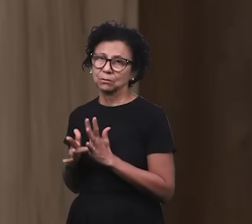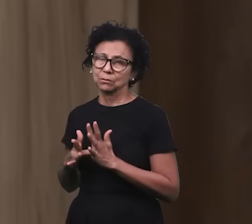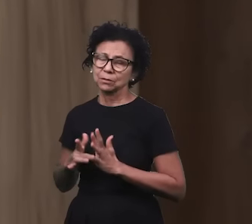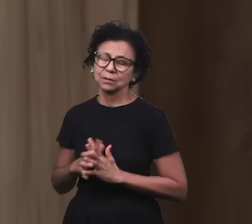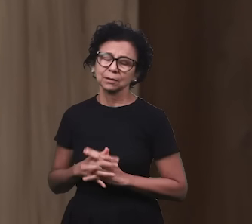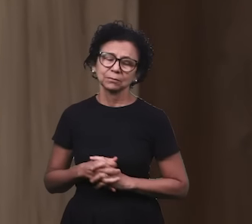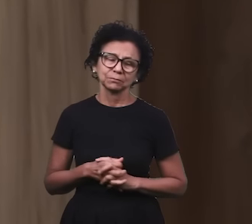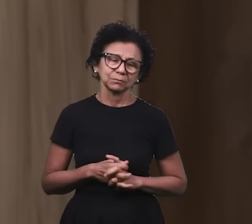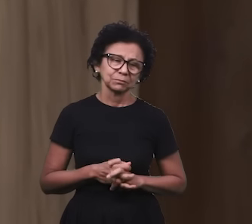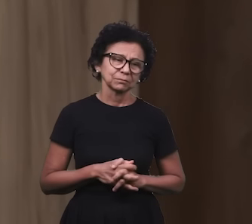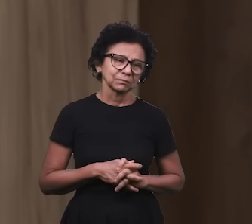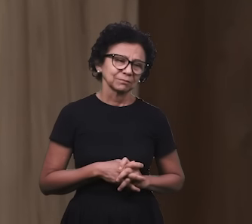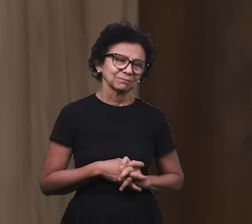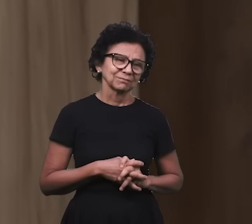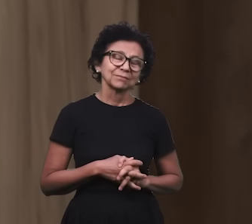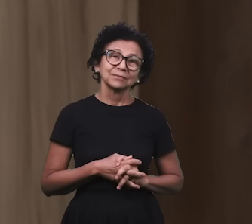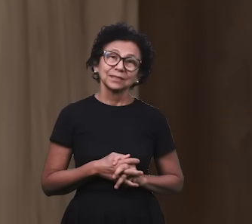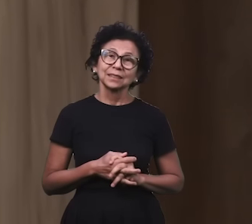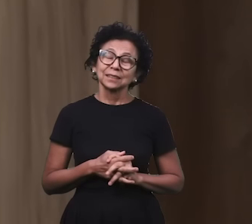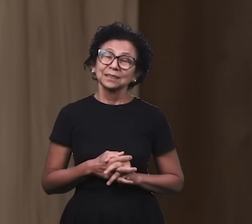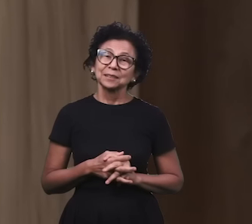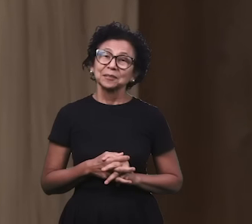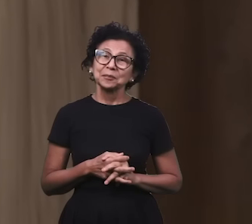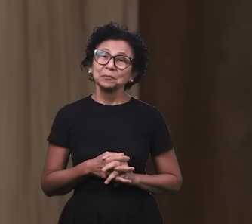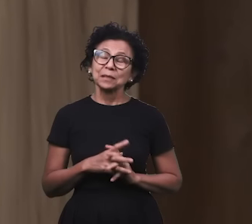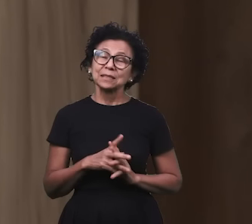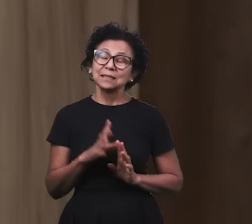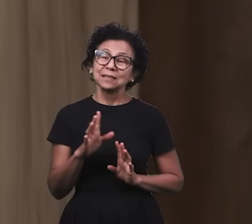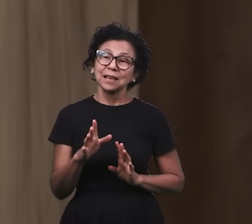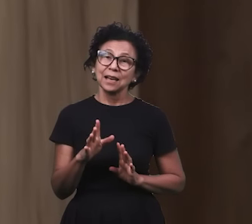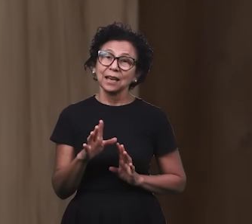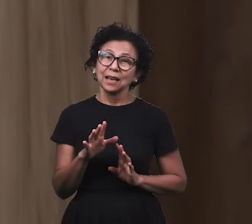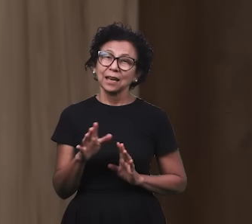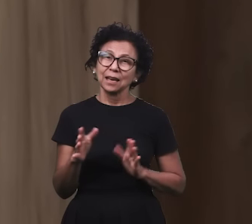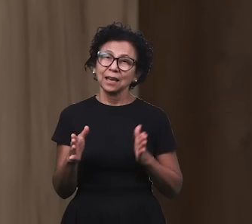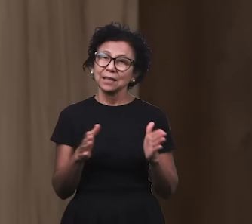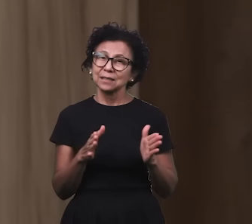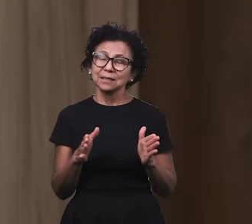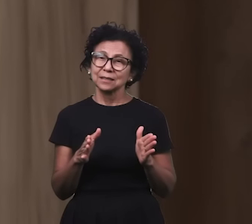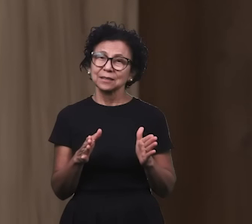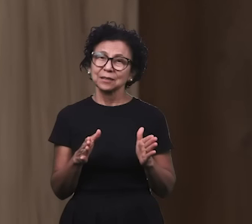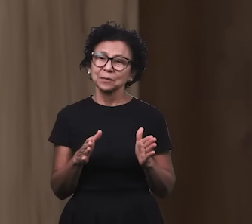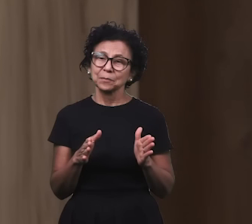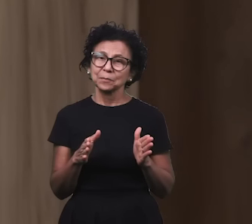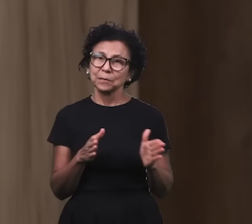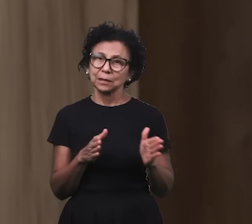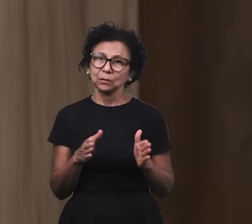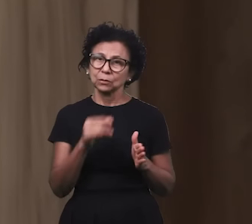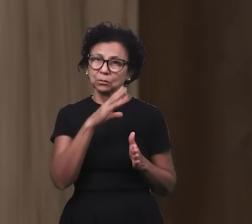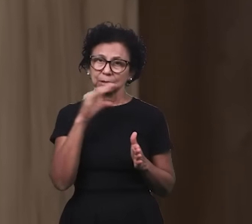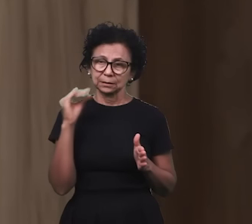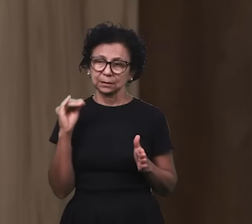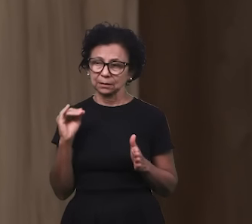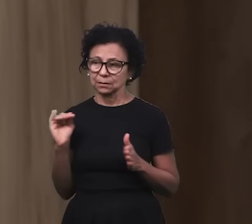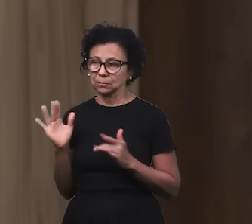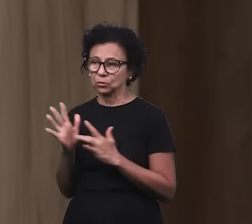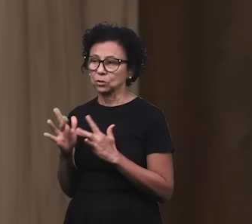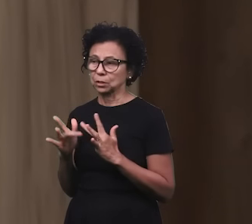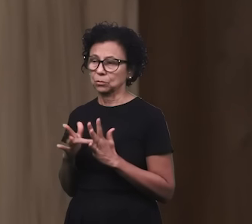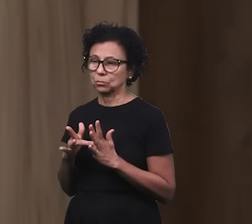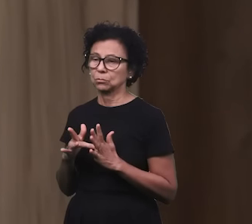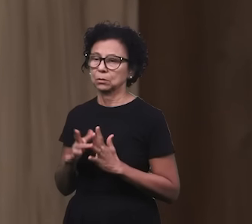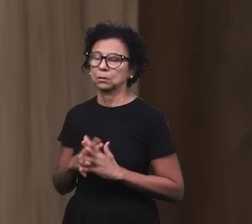se destaca na adolescência dele. Exato. É um fato que se destaca. Por que se dstaca?